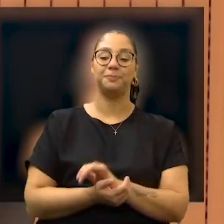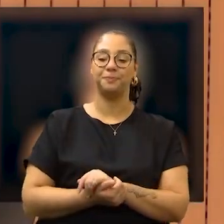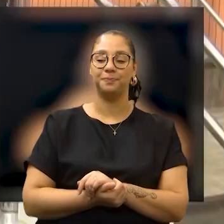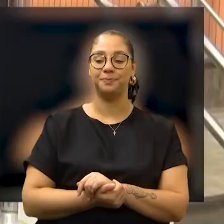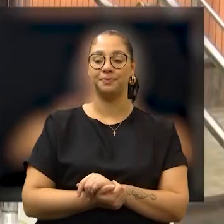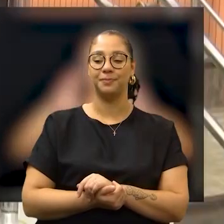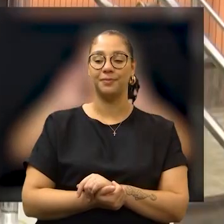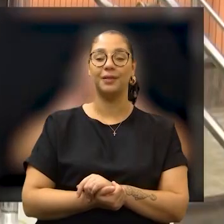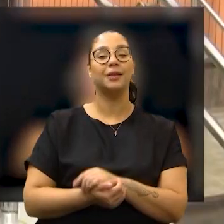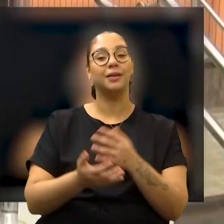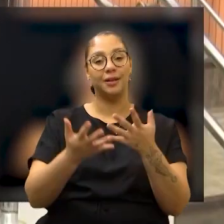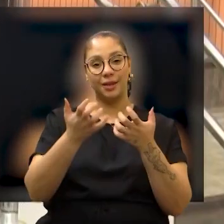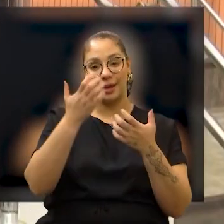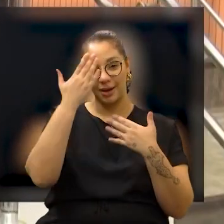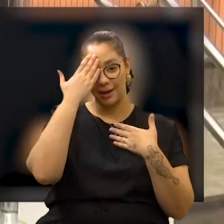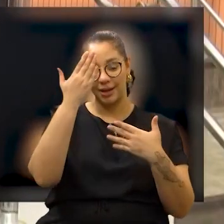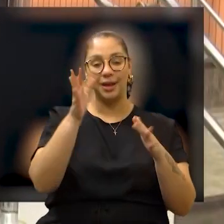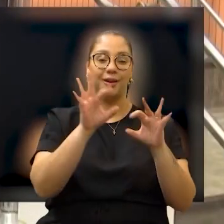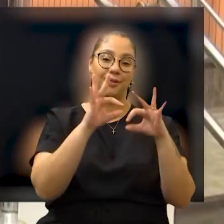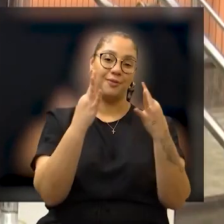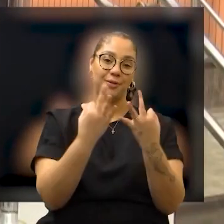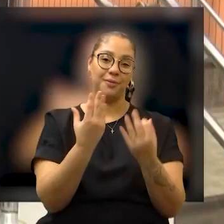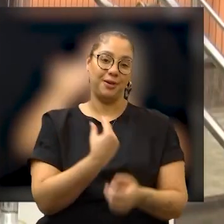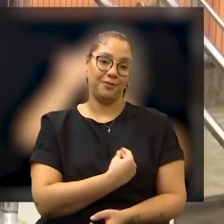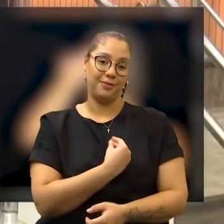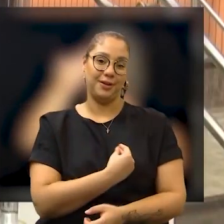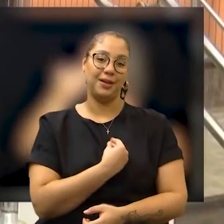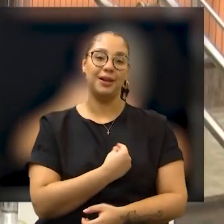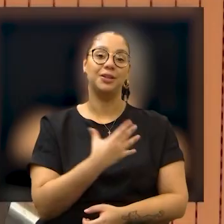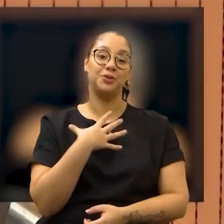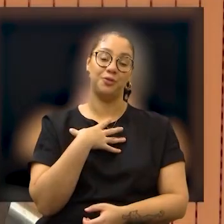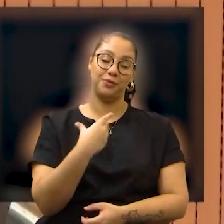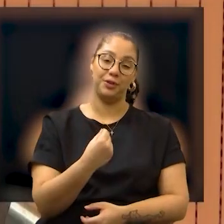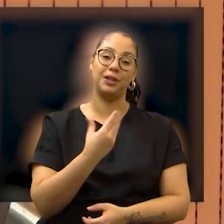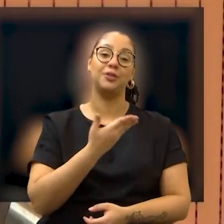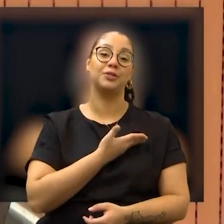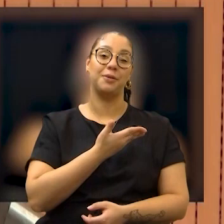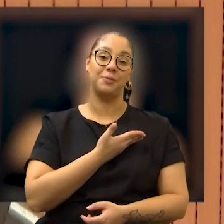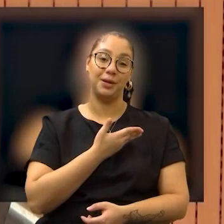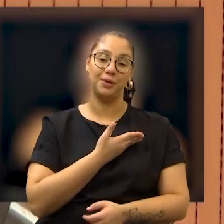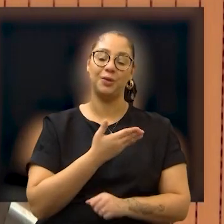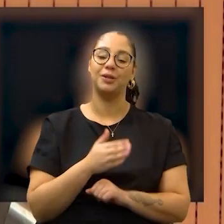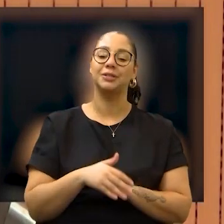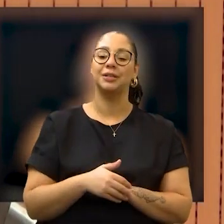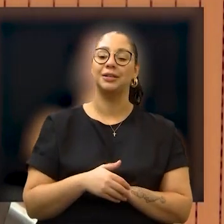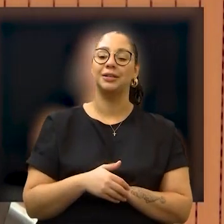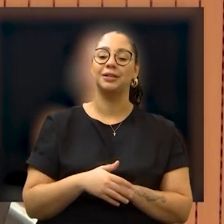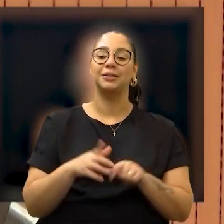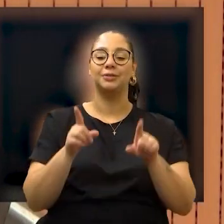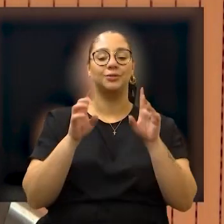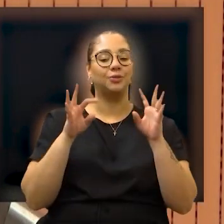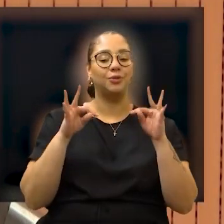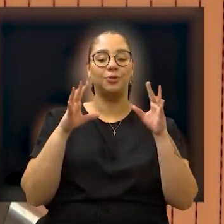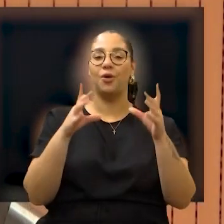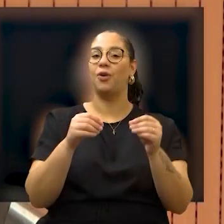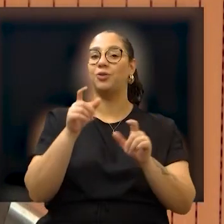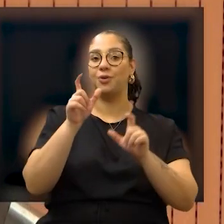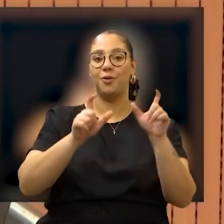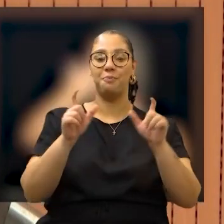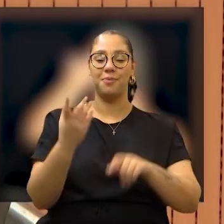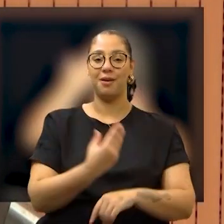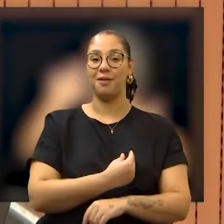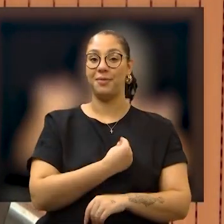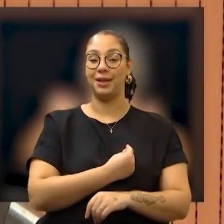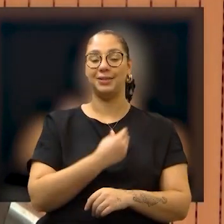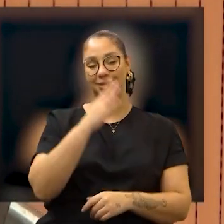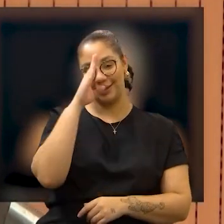diploma. Quero agradecer aqui a minha família presente, os meus filhos, os amigos, agradecer a todos vocês